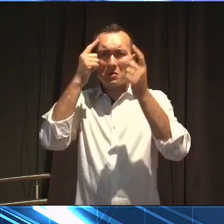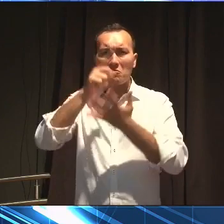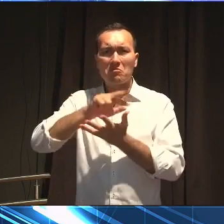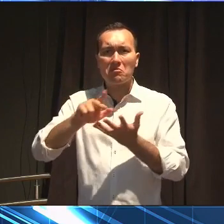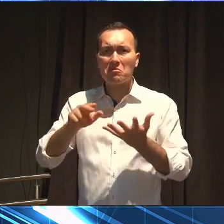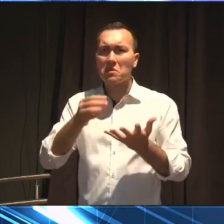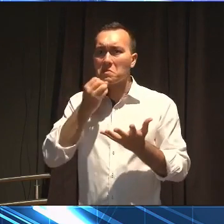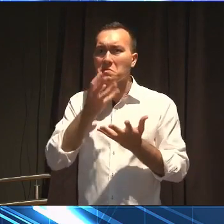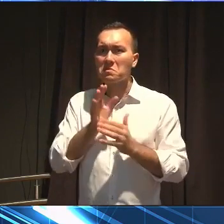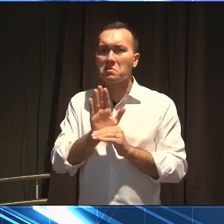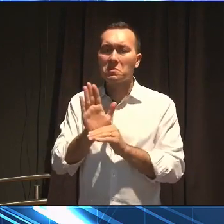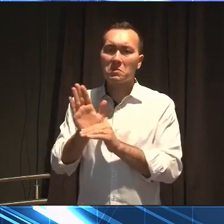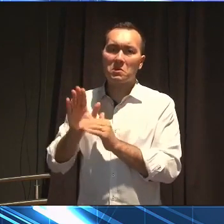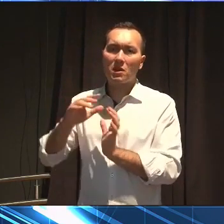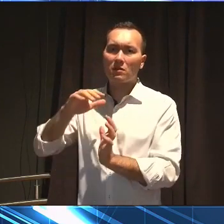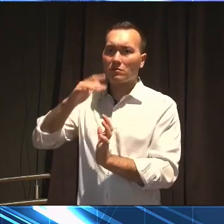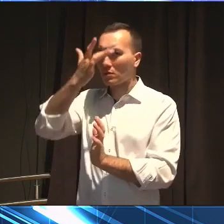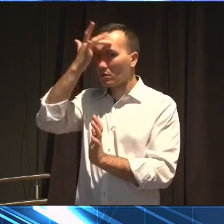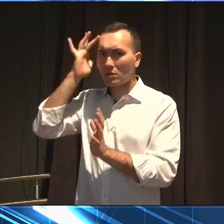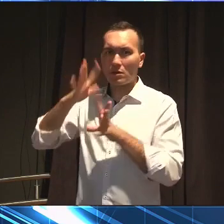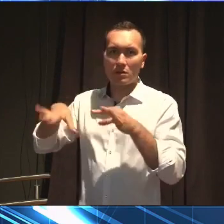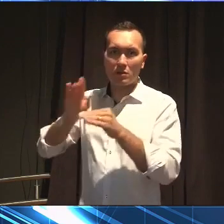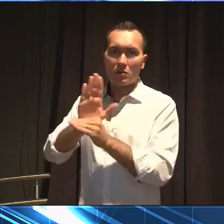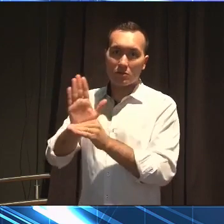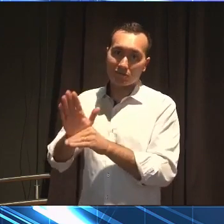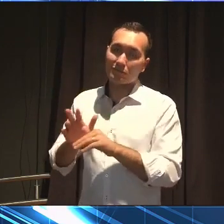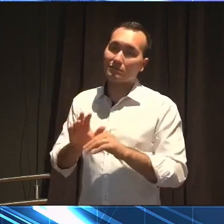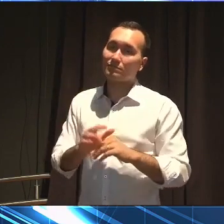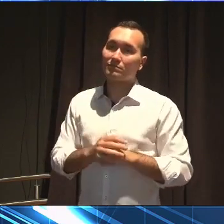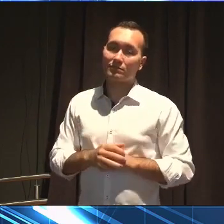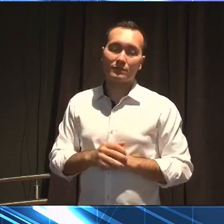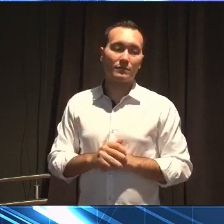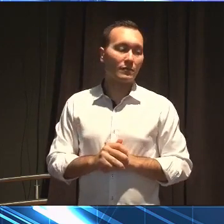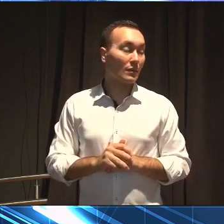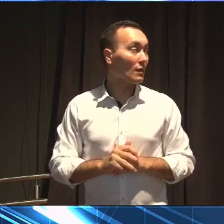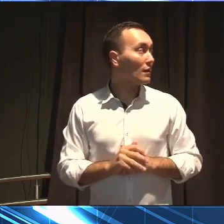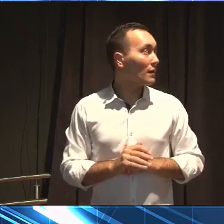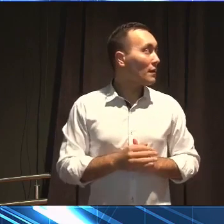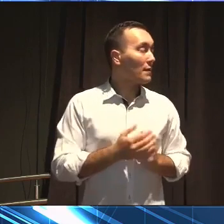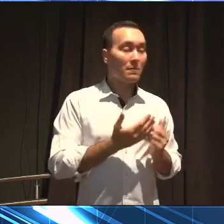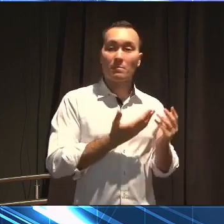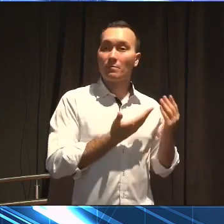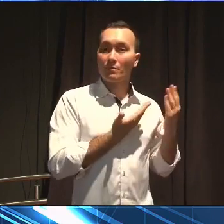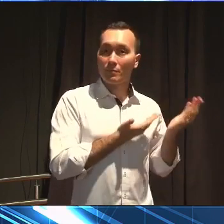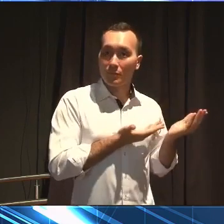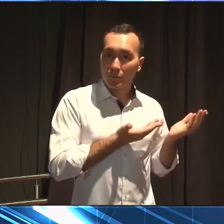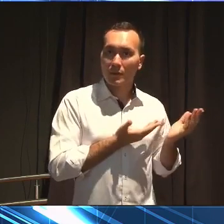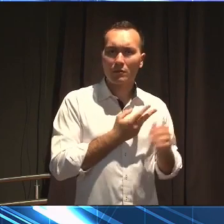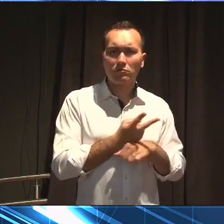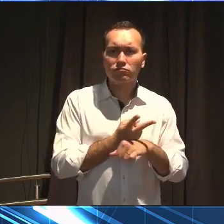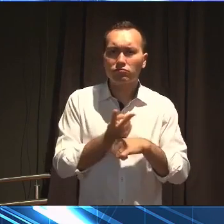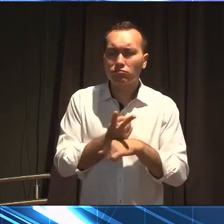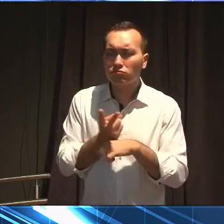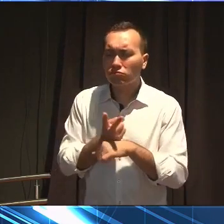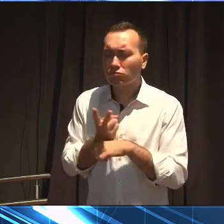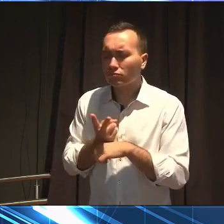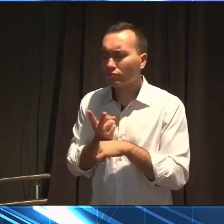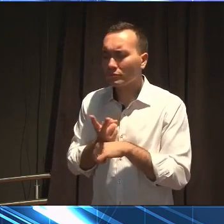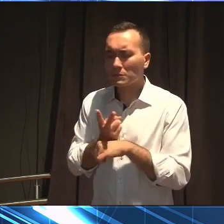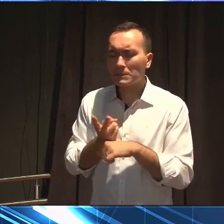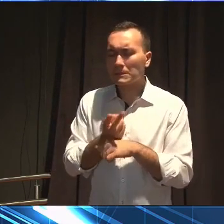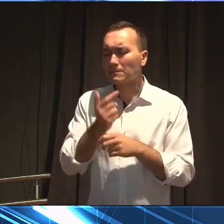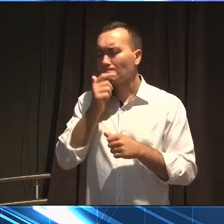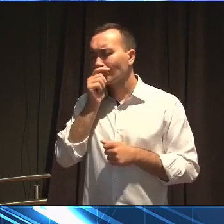com bactérias, tentando descobrir como é que ele poderia ajudar os feridos na guerra a sobreviverem, né, para que elas